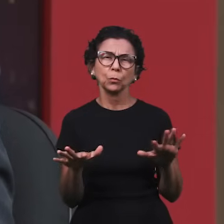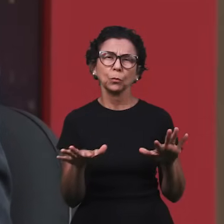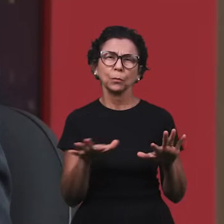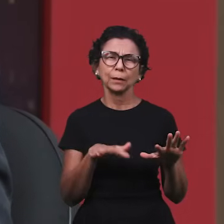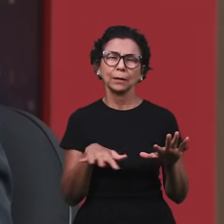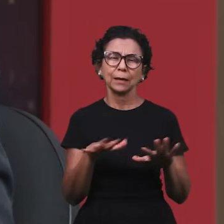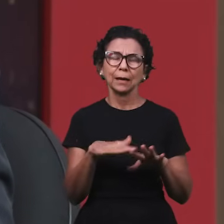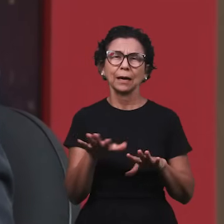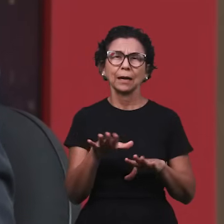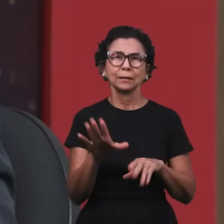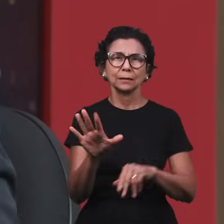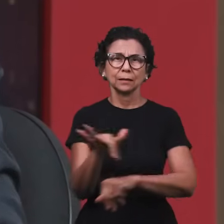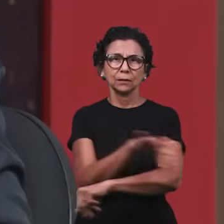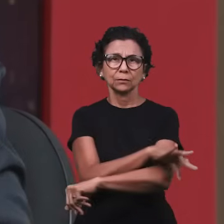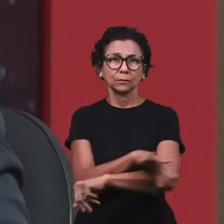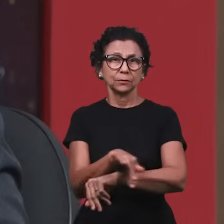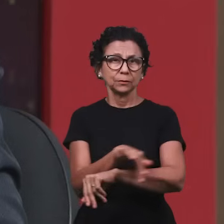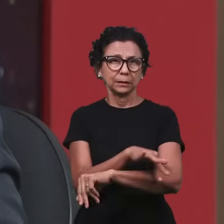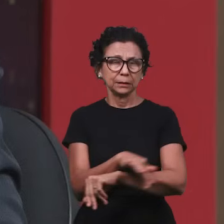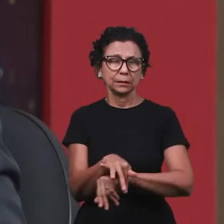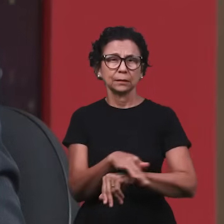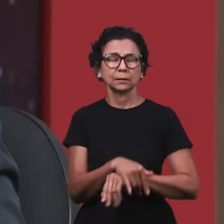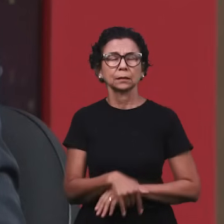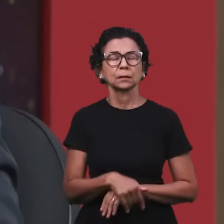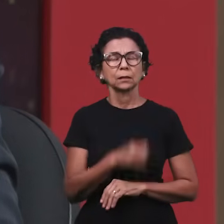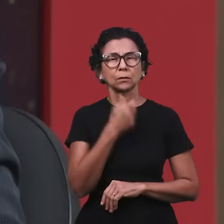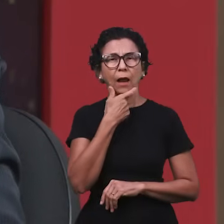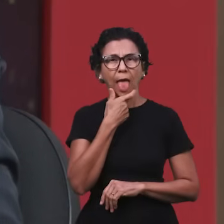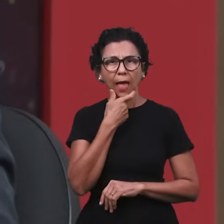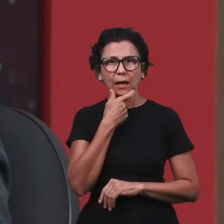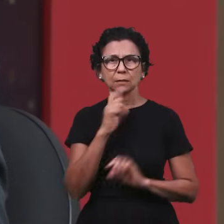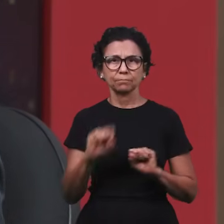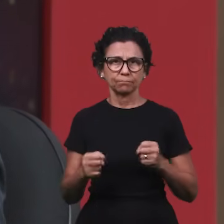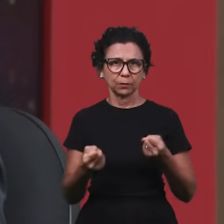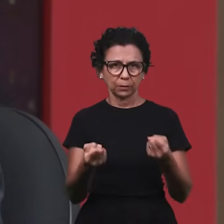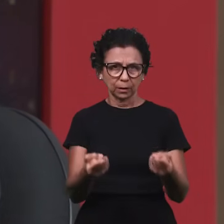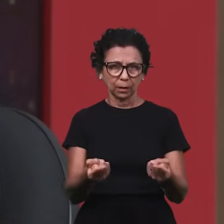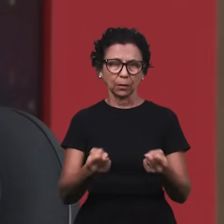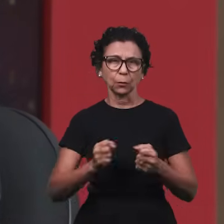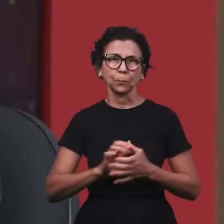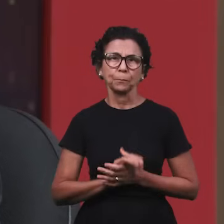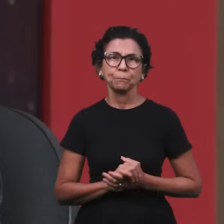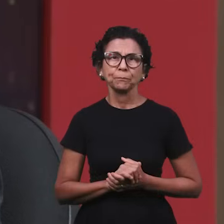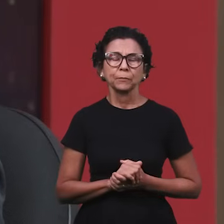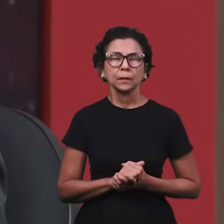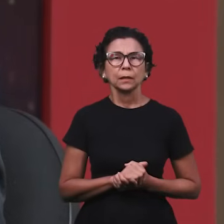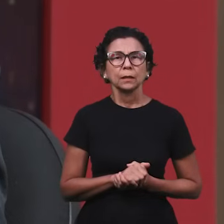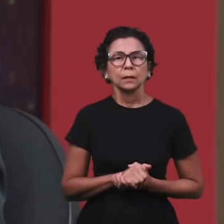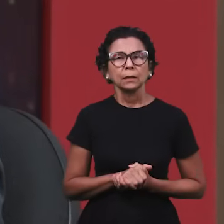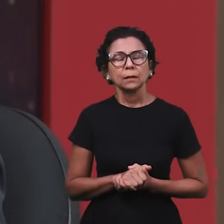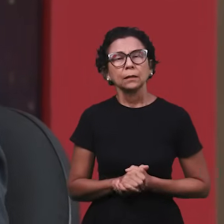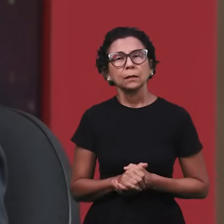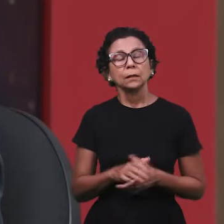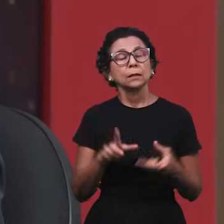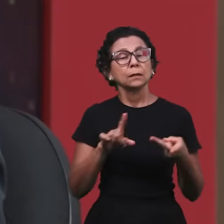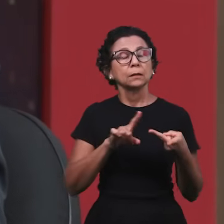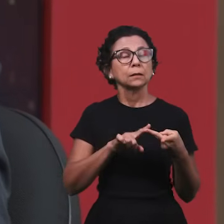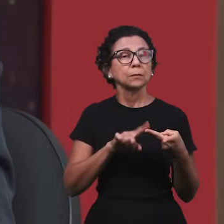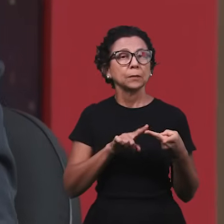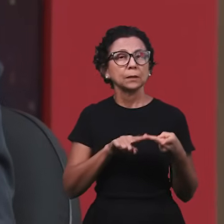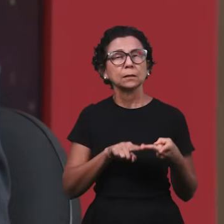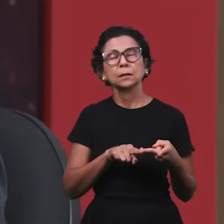que a ciência bem conhece nos dias de hoje também. Falamos um pouco a respeito do relativismo, como